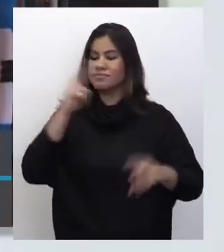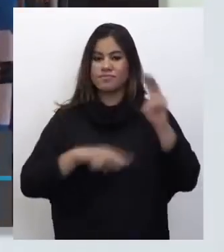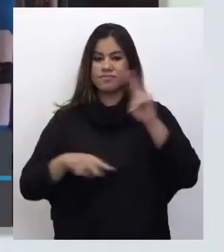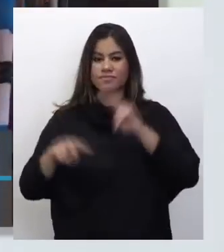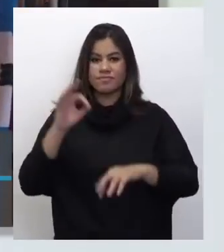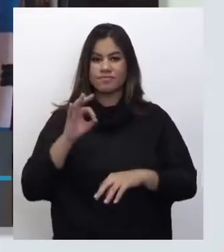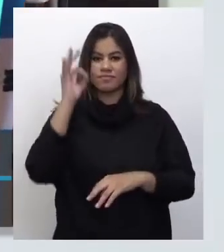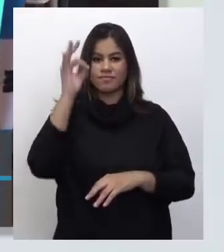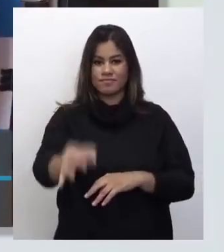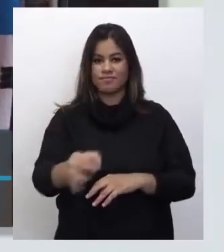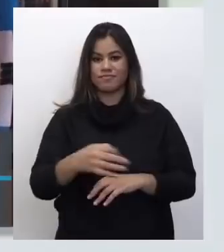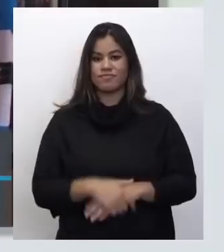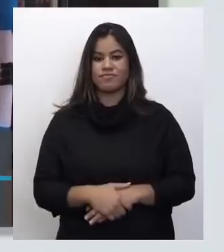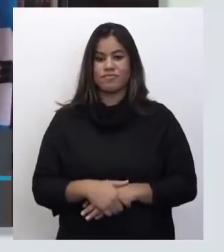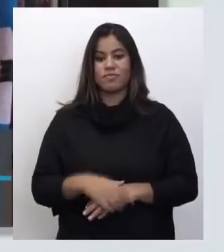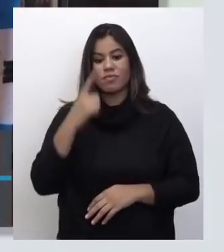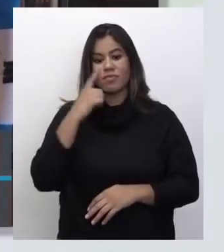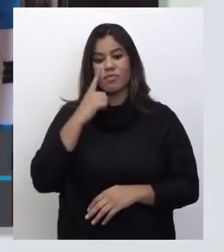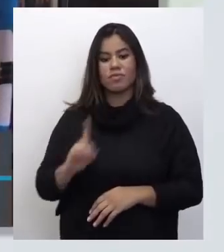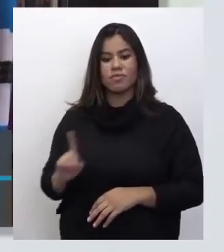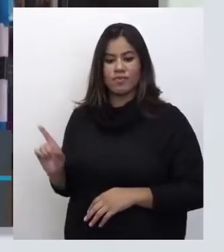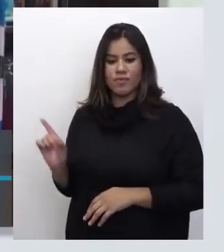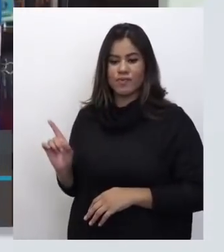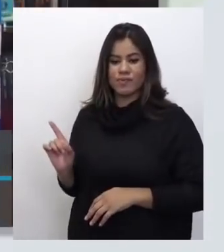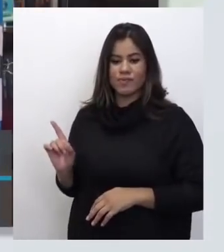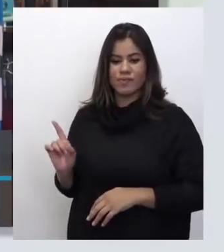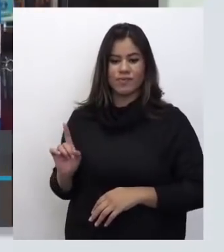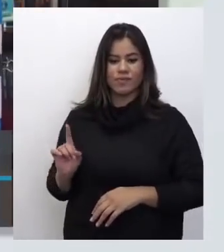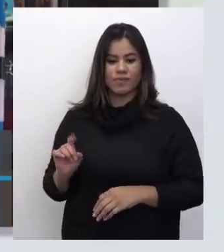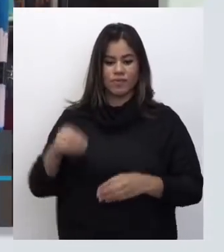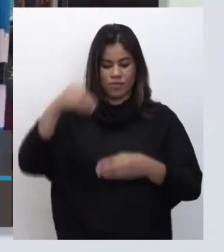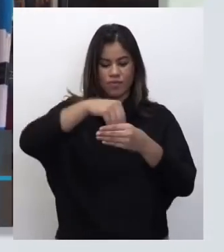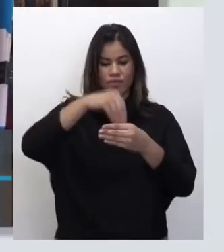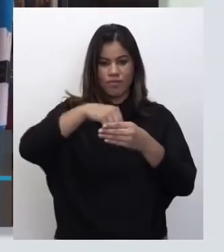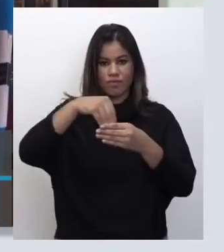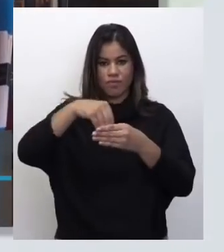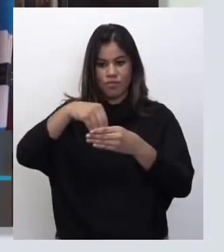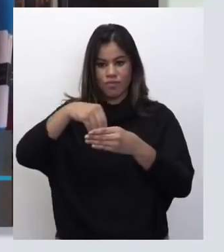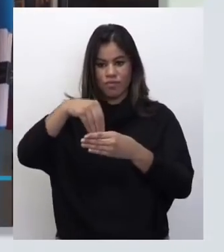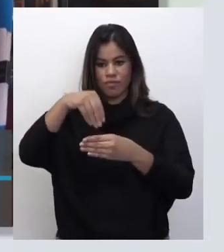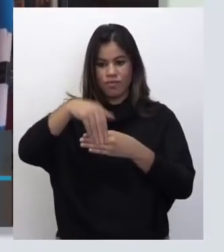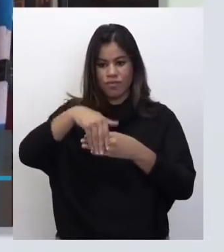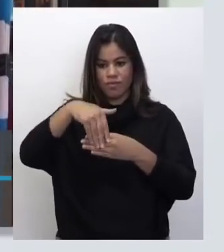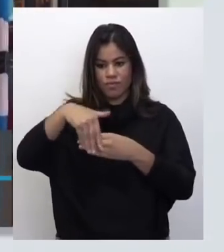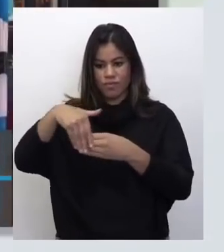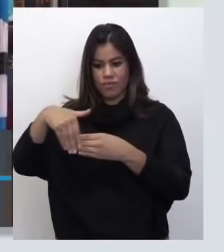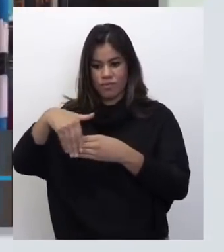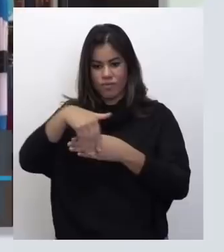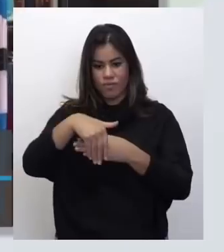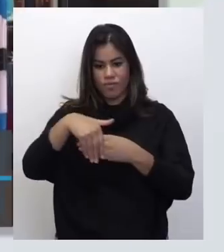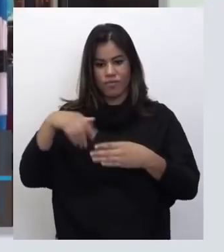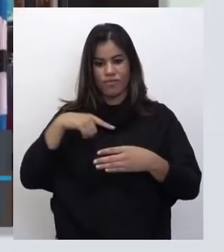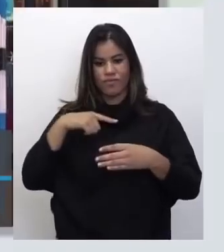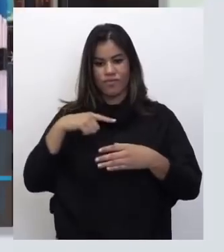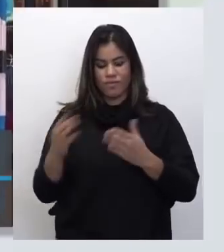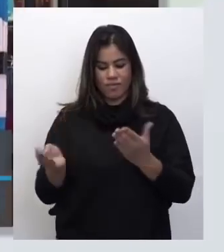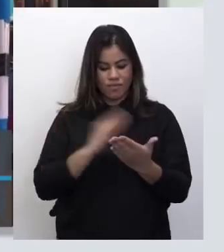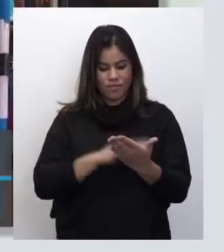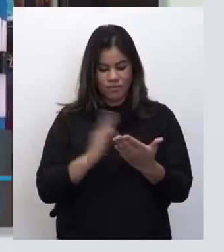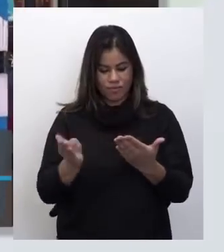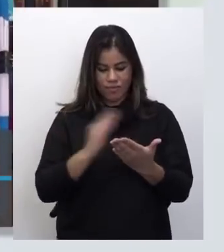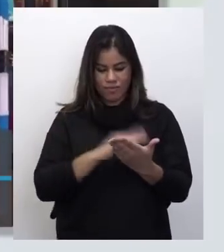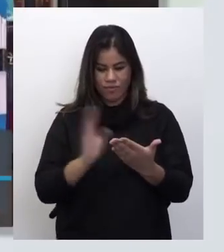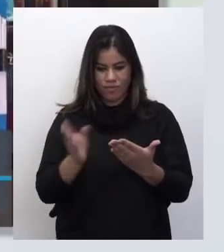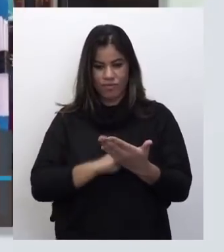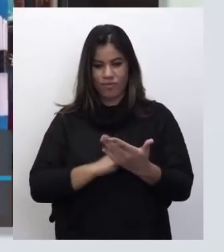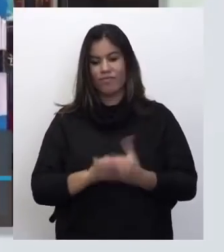muito. Nesse outro eu arrumei os títulos dos bolsinhos para orientar melhor o visitante do meu museu. Aqui eu tinha